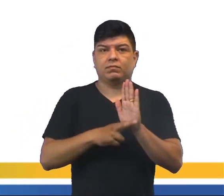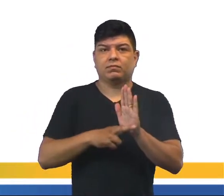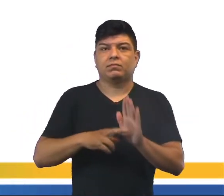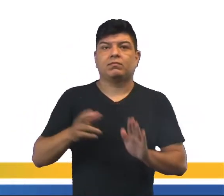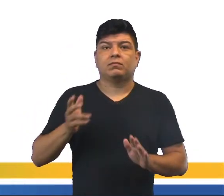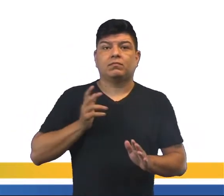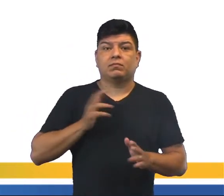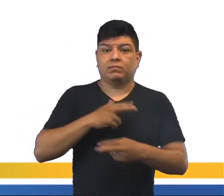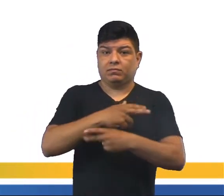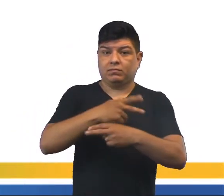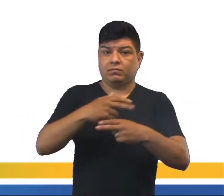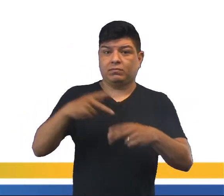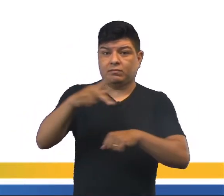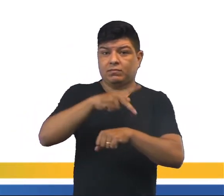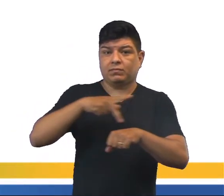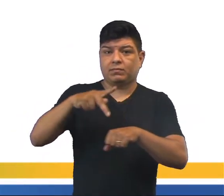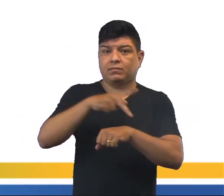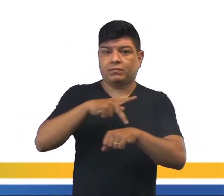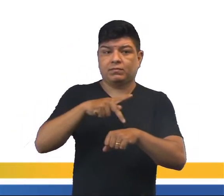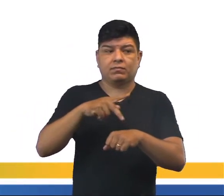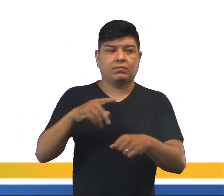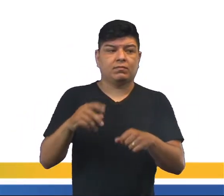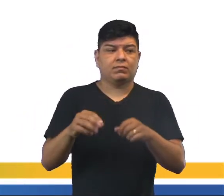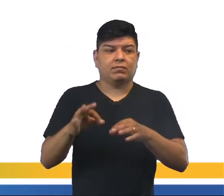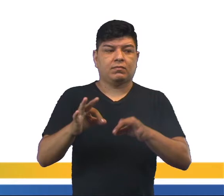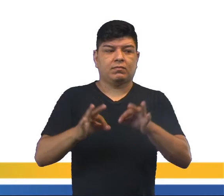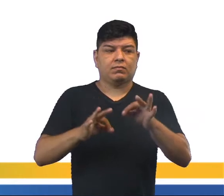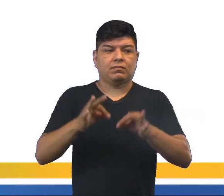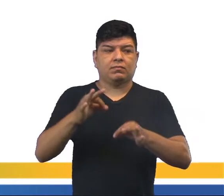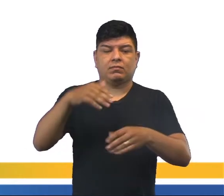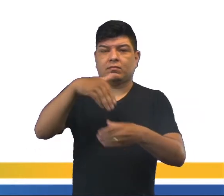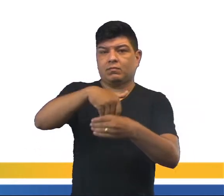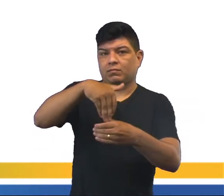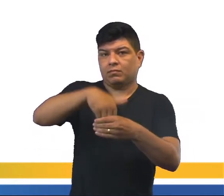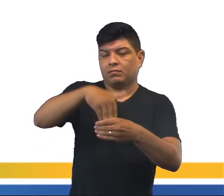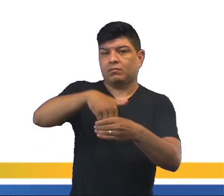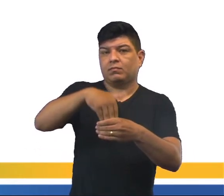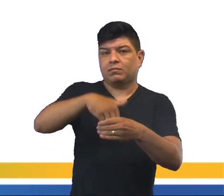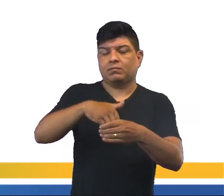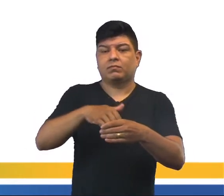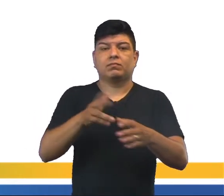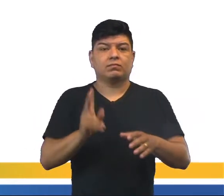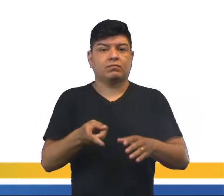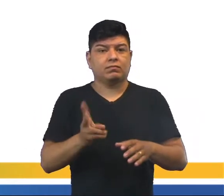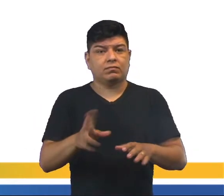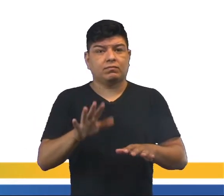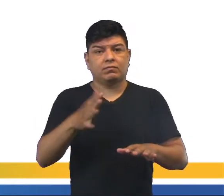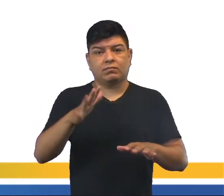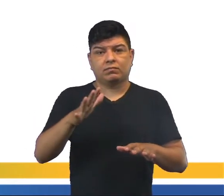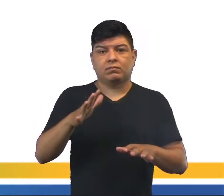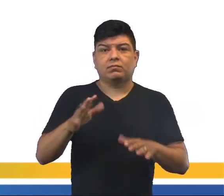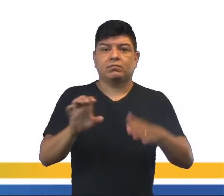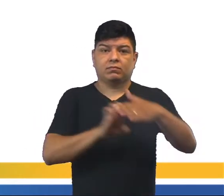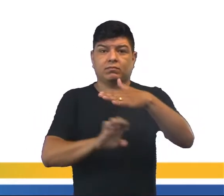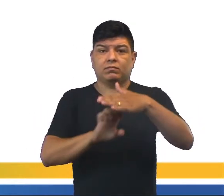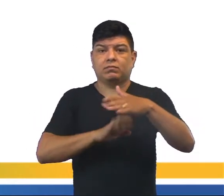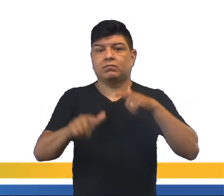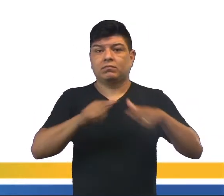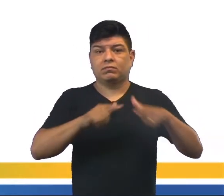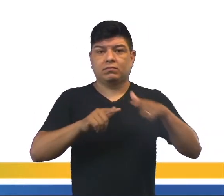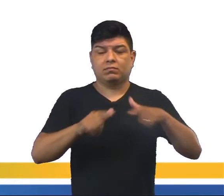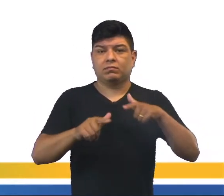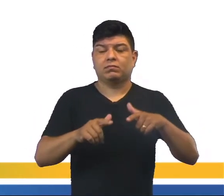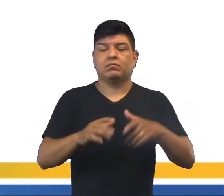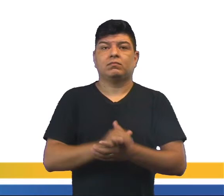país, criação da justiça eleitoral e a obrigação de as empresas manterem, no mínimo, 2/3 dos empregados